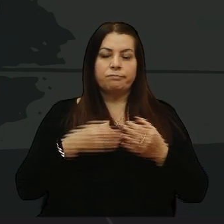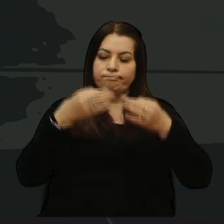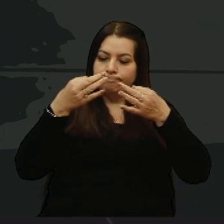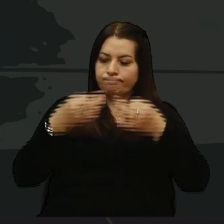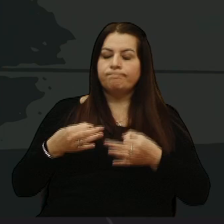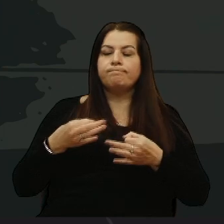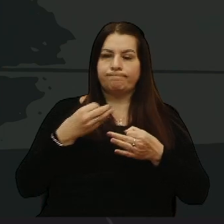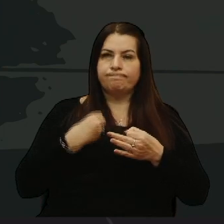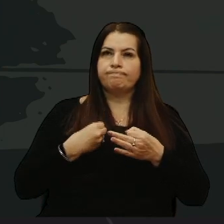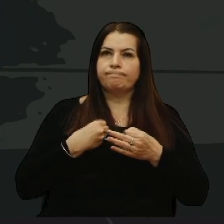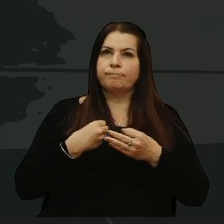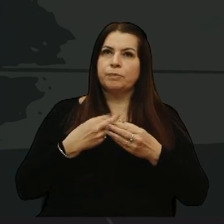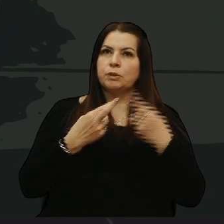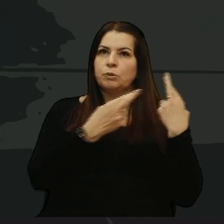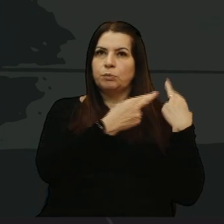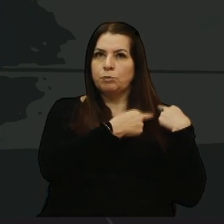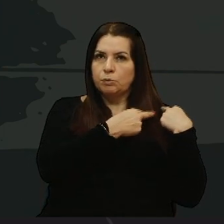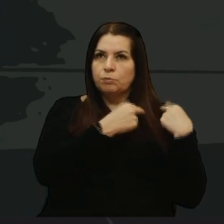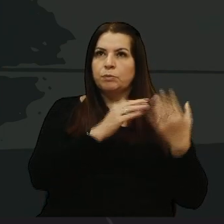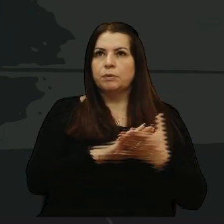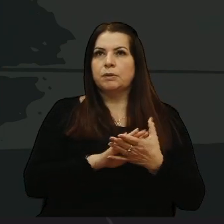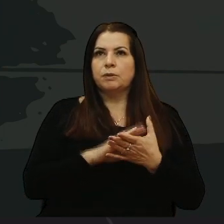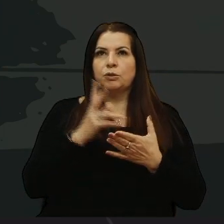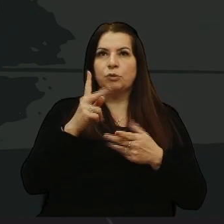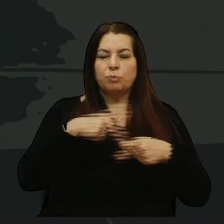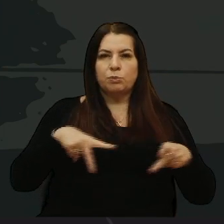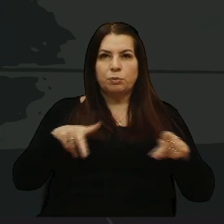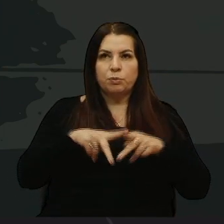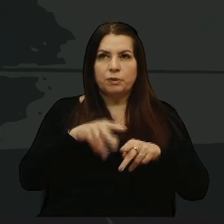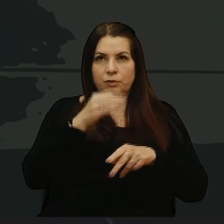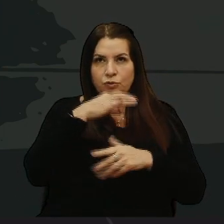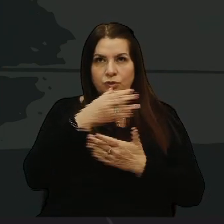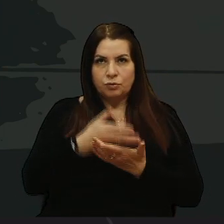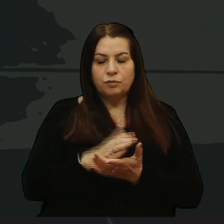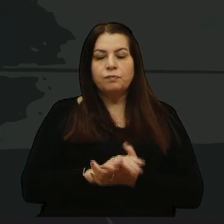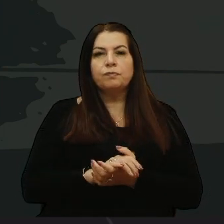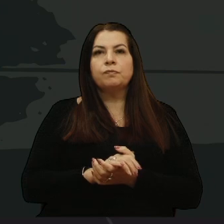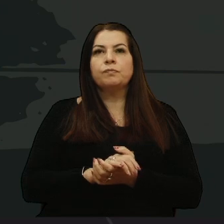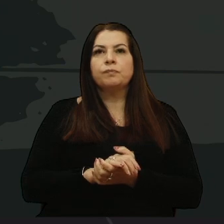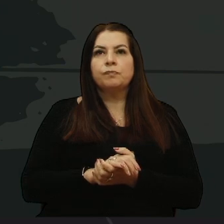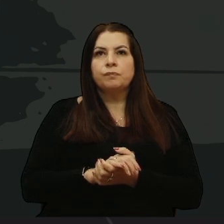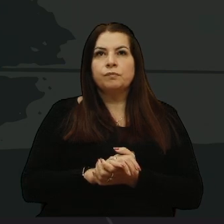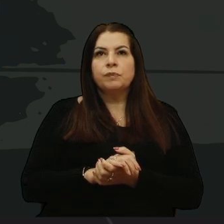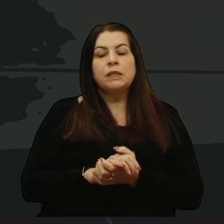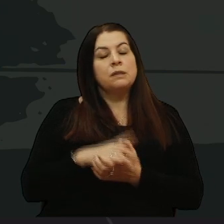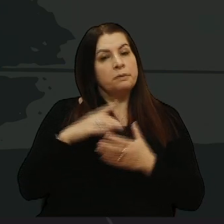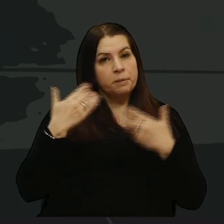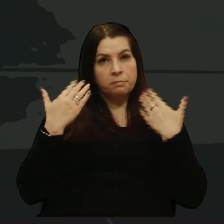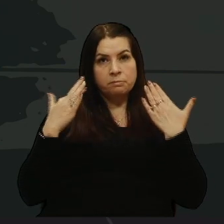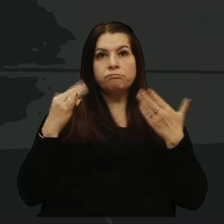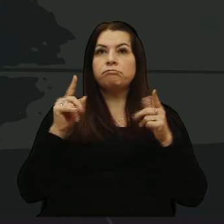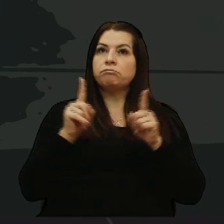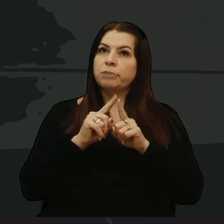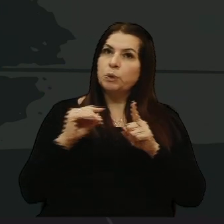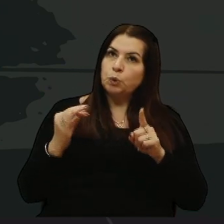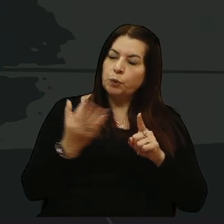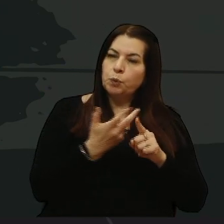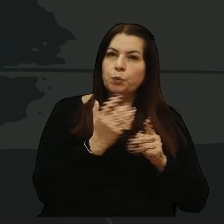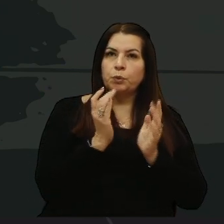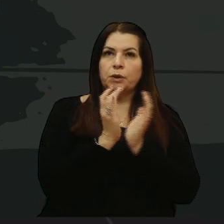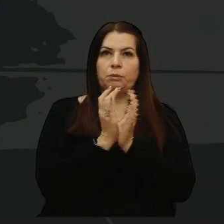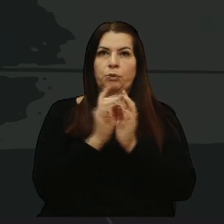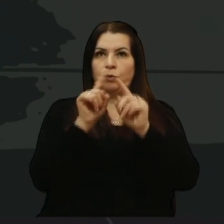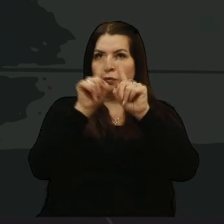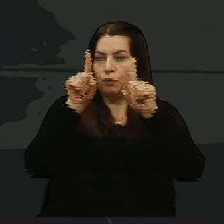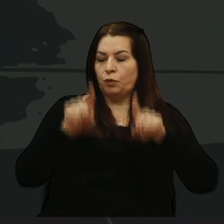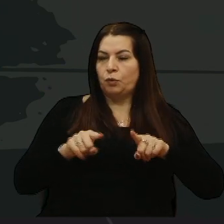dignidade, responsabilidade com a população caxiense. E tenho que parabenizar também toda a equipe de